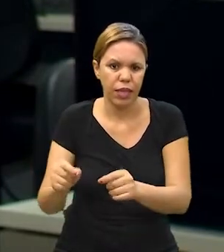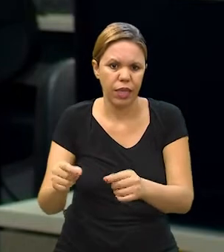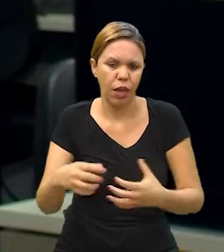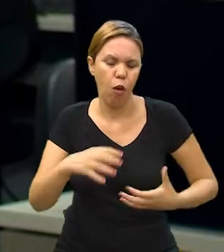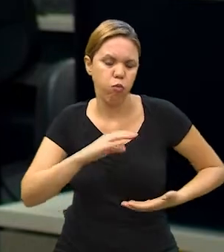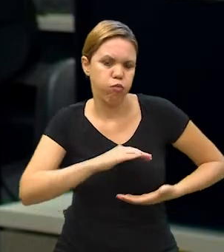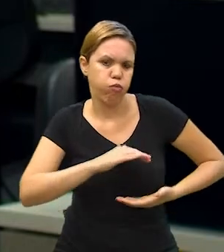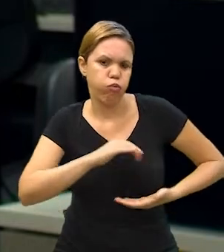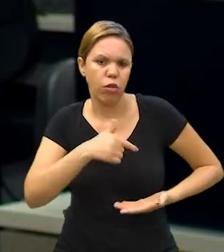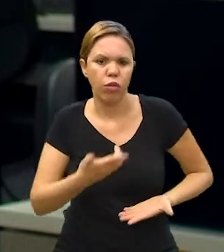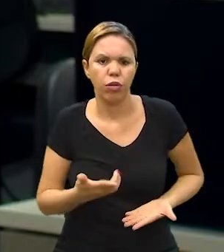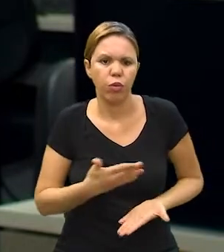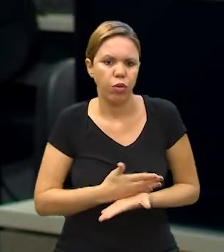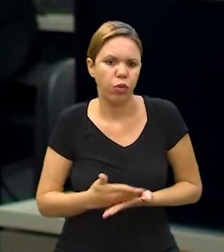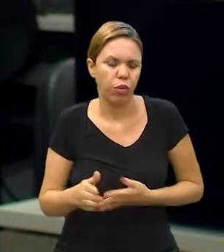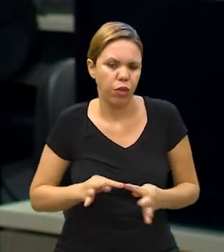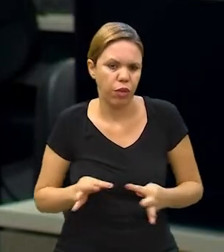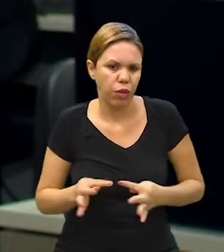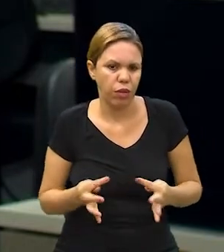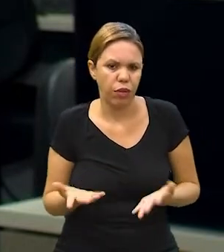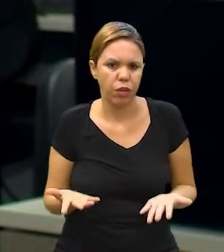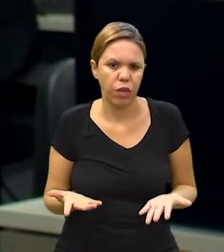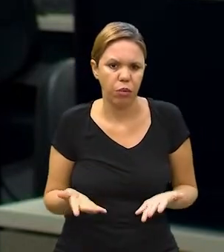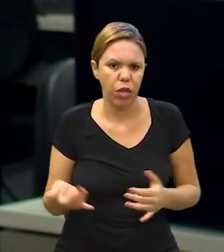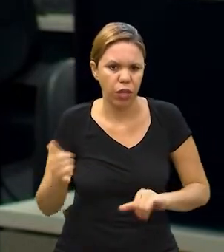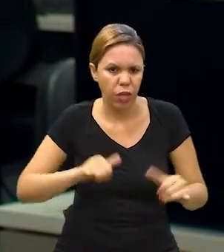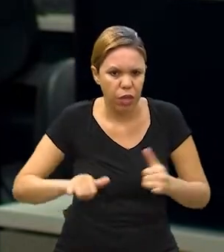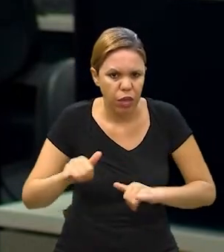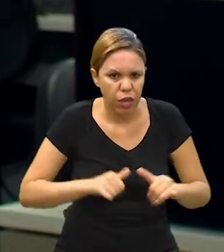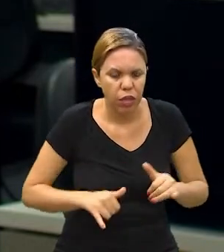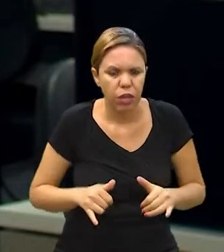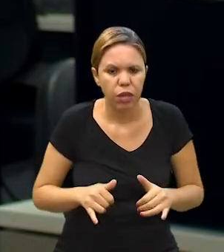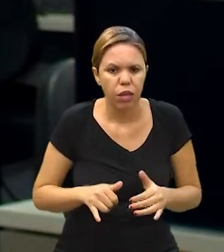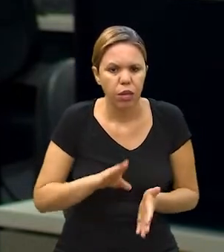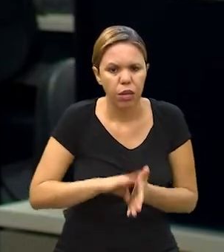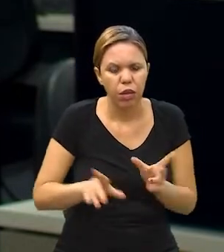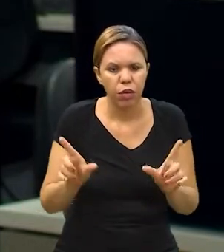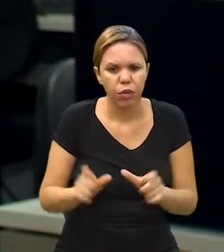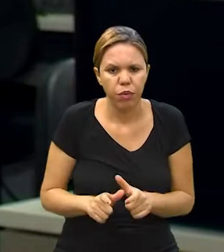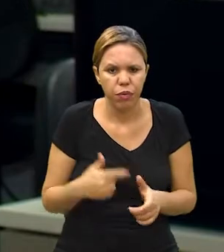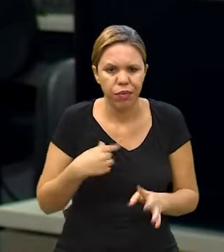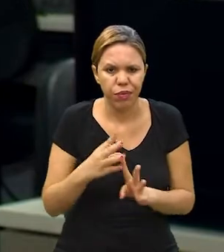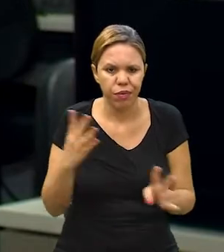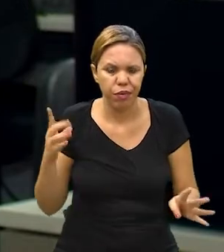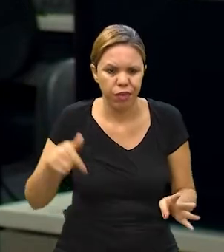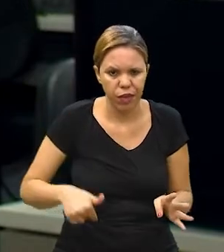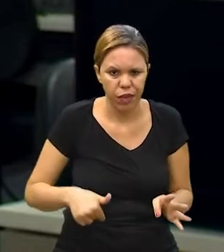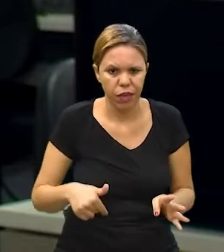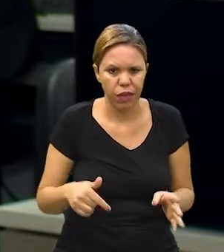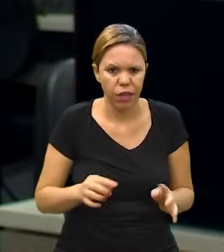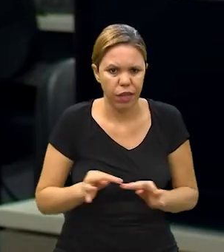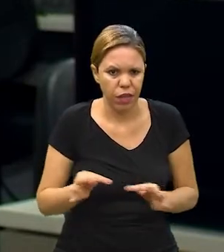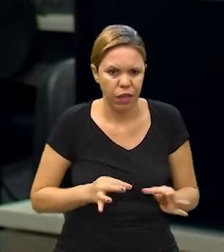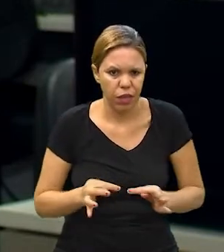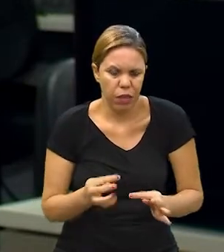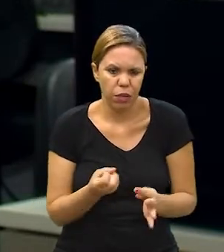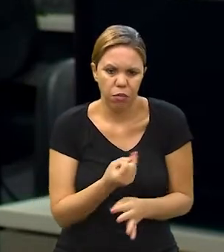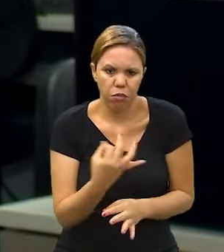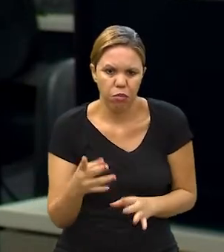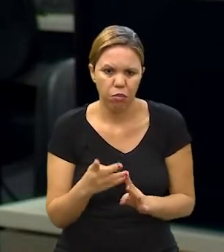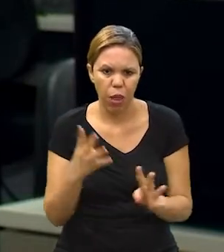mama, né, para o início da quimioterapia. E aí nós descobrimos que, na verdade, as filas para a quimioterapia aqui na cidade estão se prolongando e,